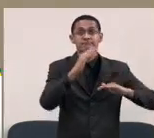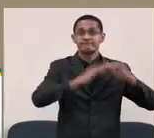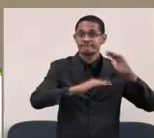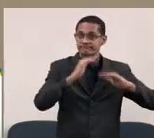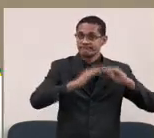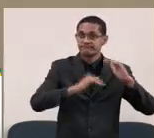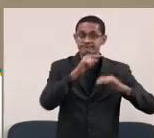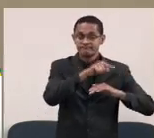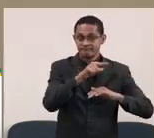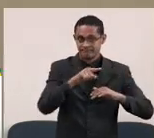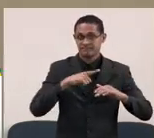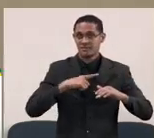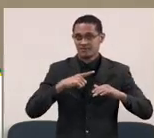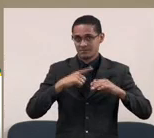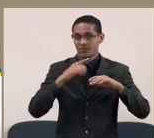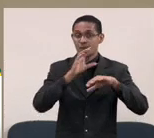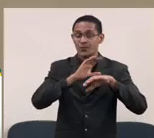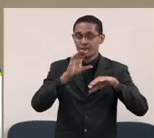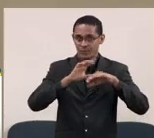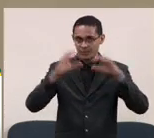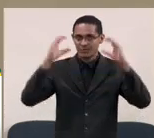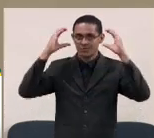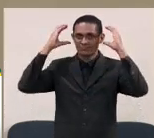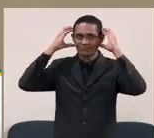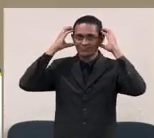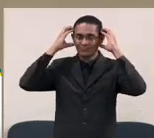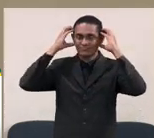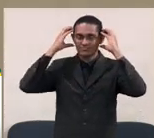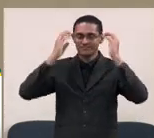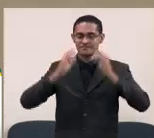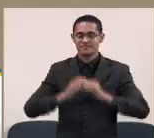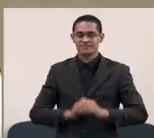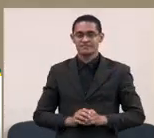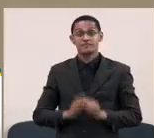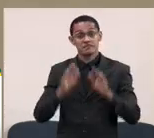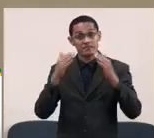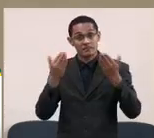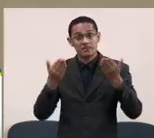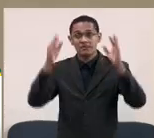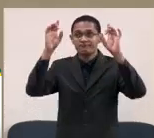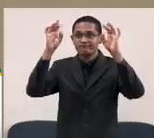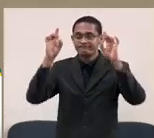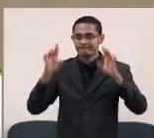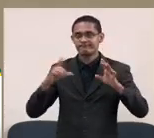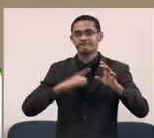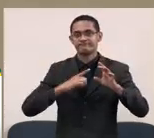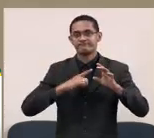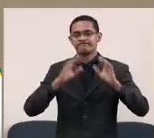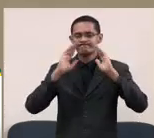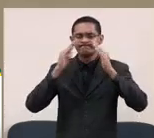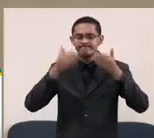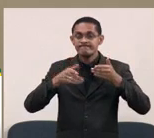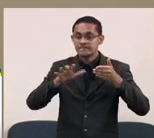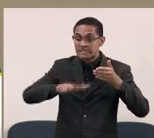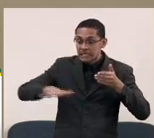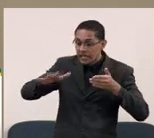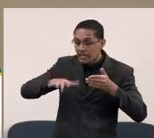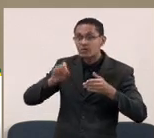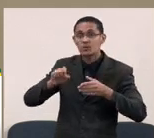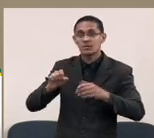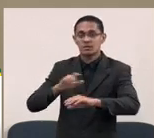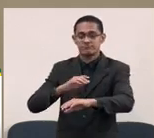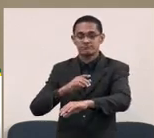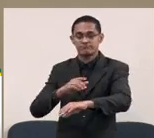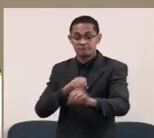fazerem um atendimento melhor. Então, em específico, nós temos, na área da educação, o